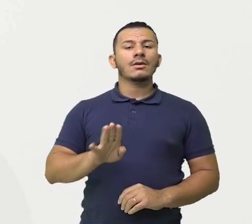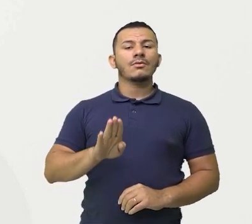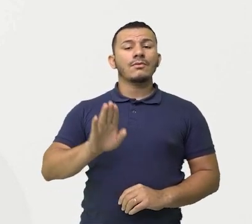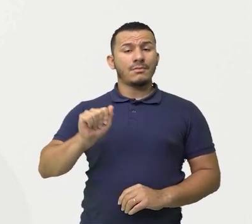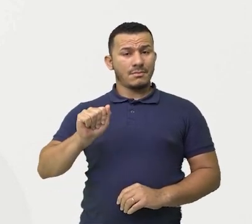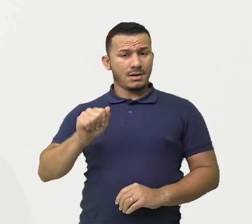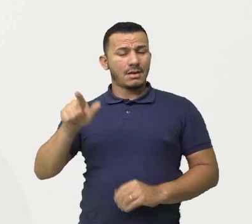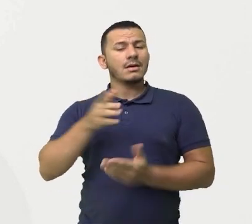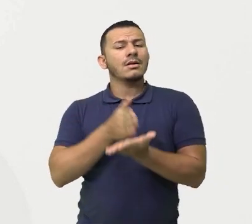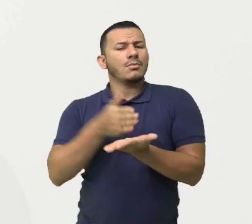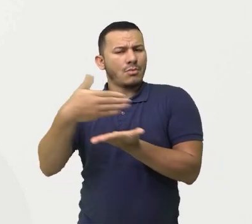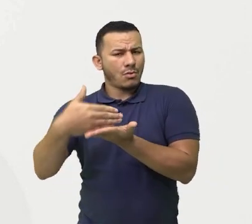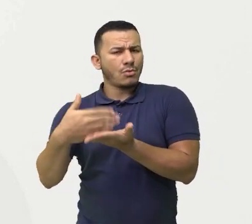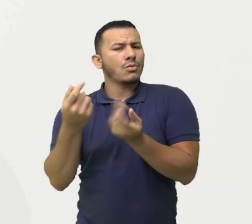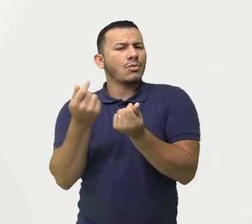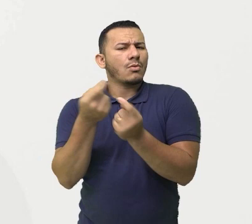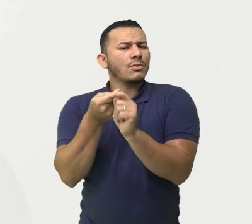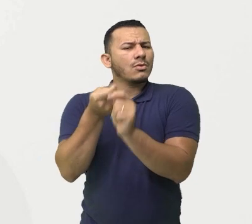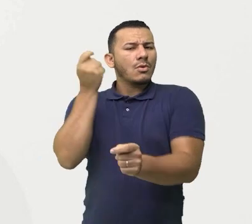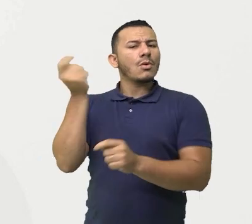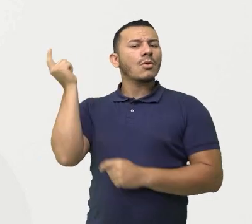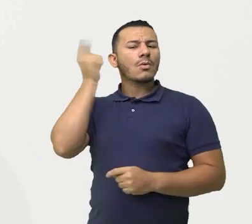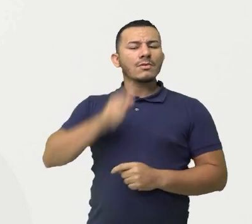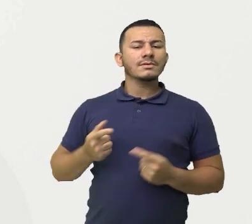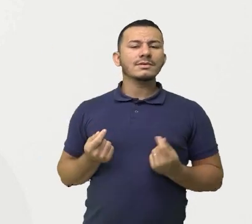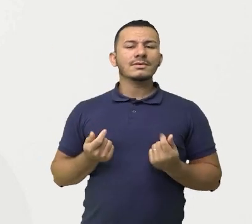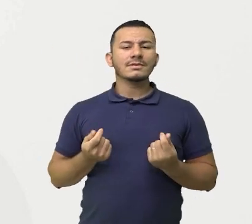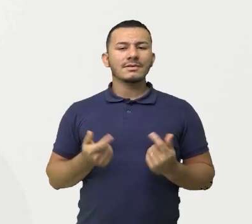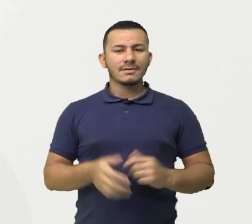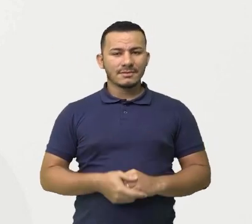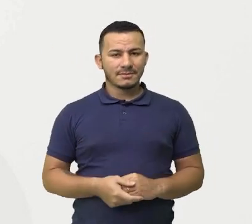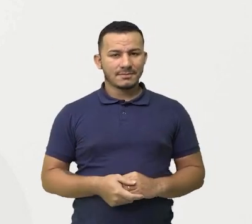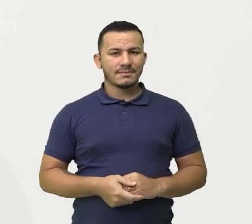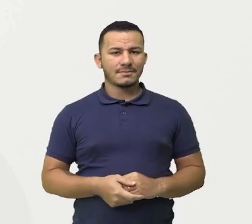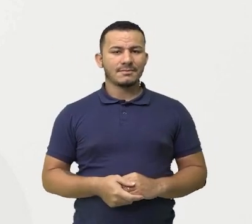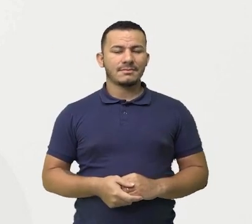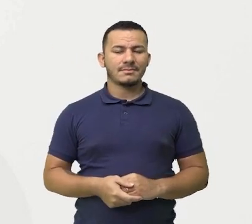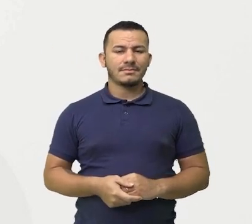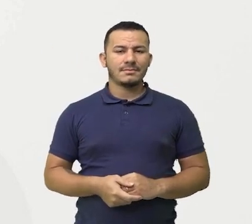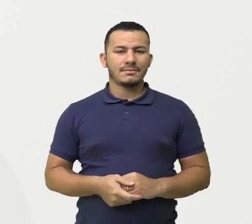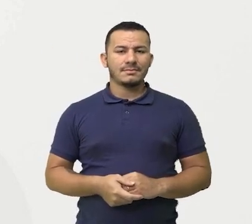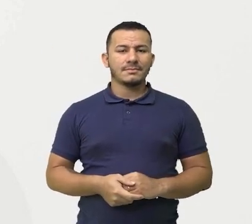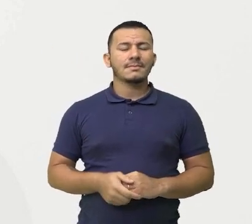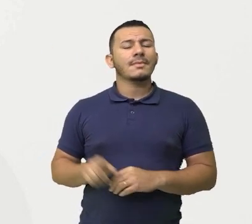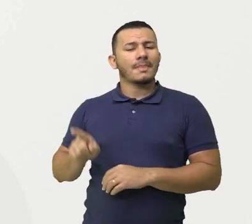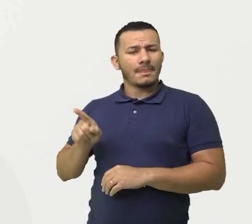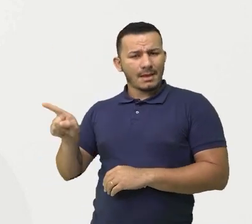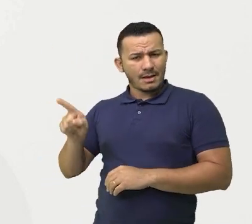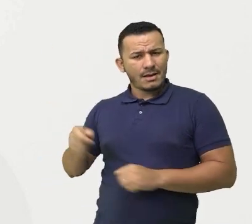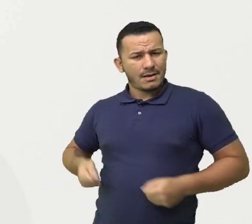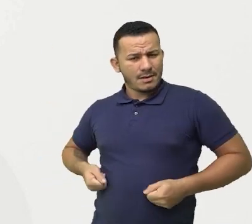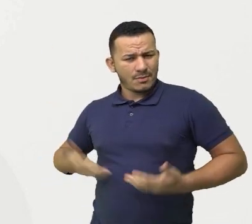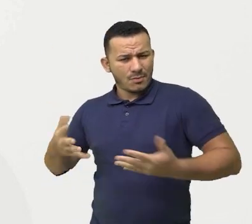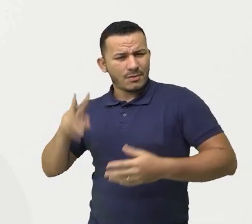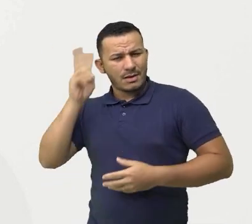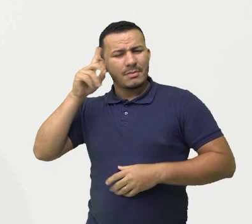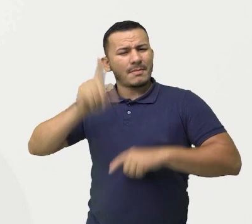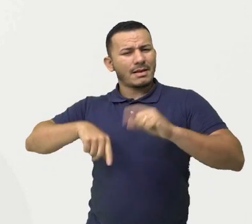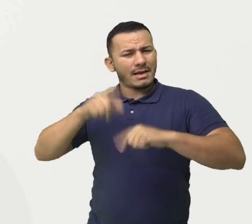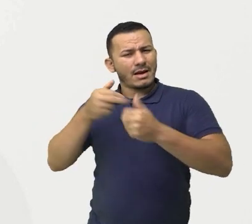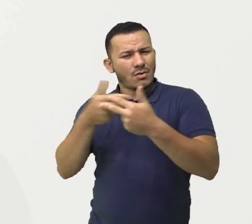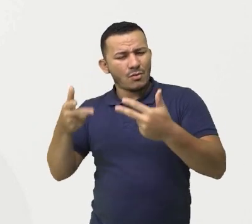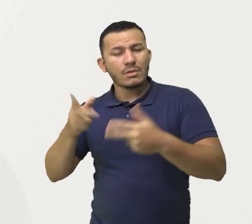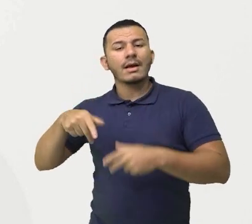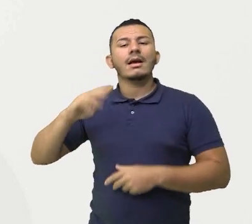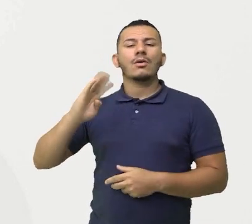né? Quanto ele teve de lucro pela venda do bolo de fubá. Bom, o custo é R$ 4,00. Nós